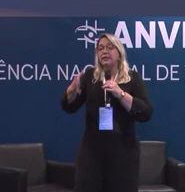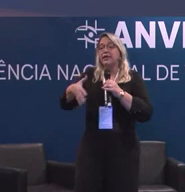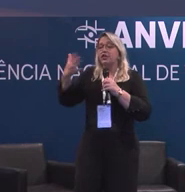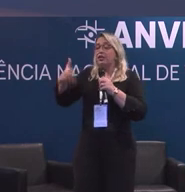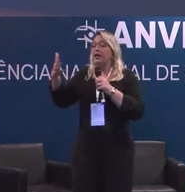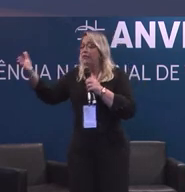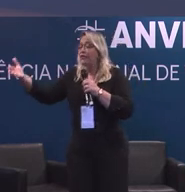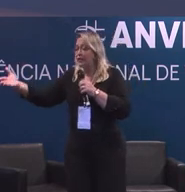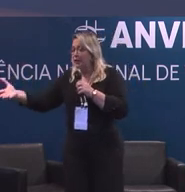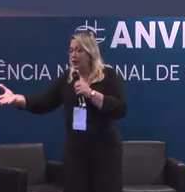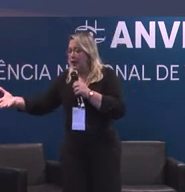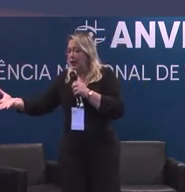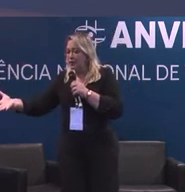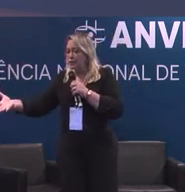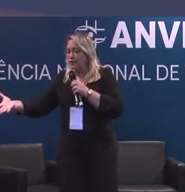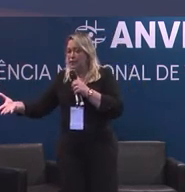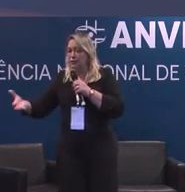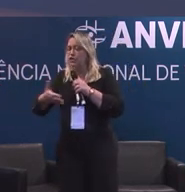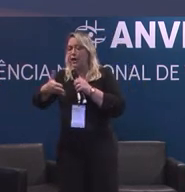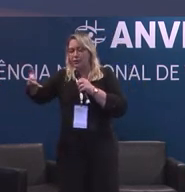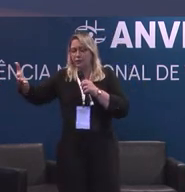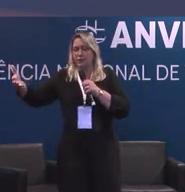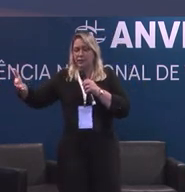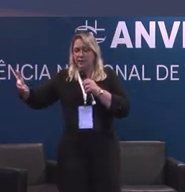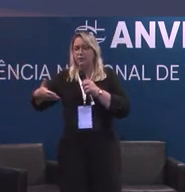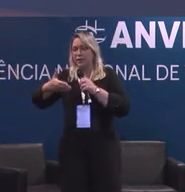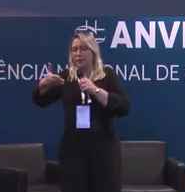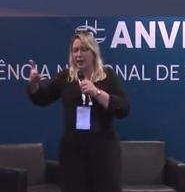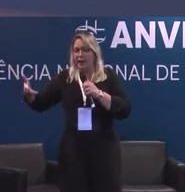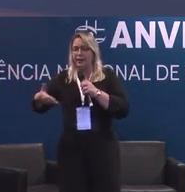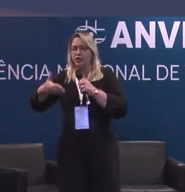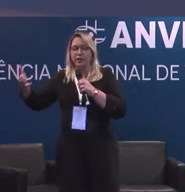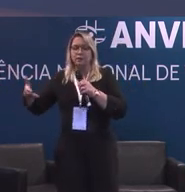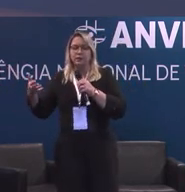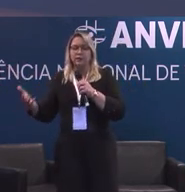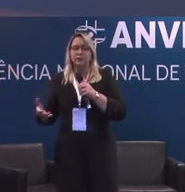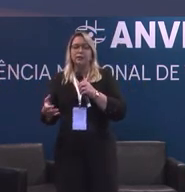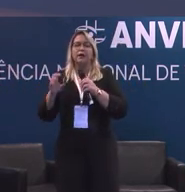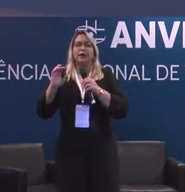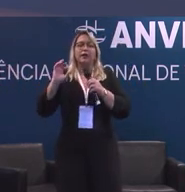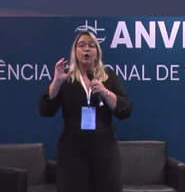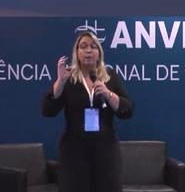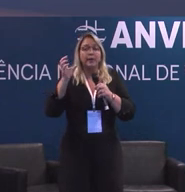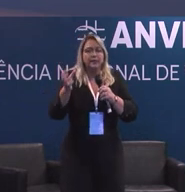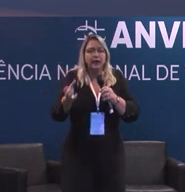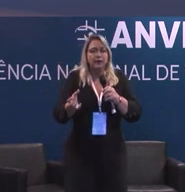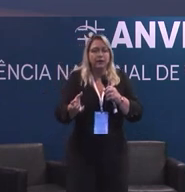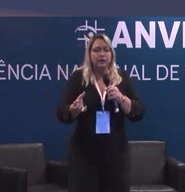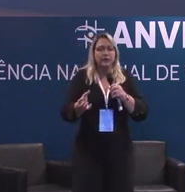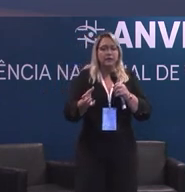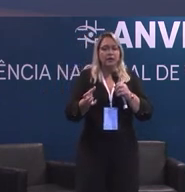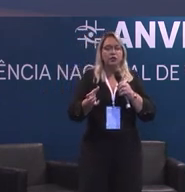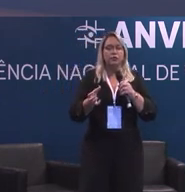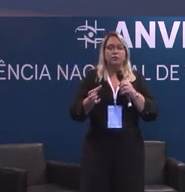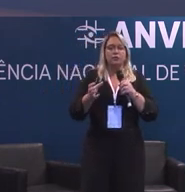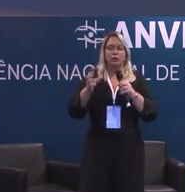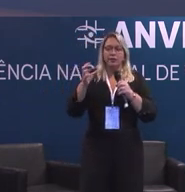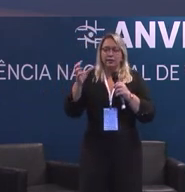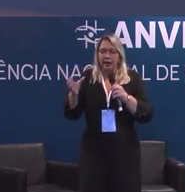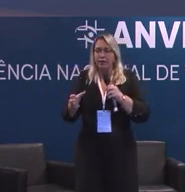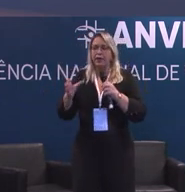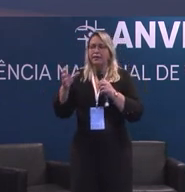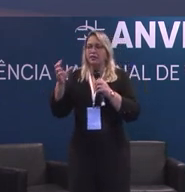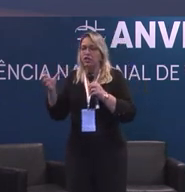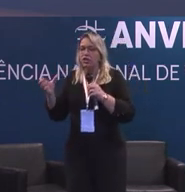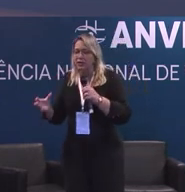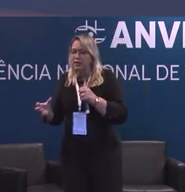que a gente ainda vai trabalhar, inclusive. Né? Os estados, vocês vão trabalhar ainda, estados, municípios, e observando essas questões. Observem